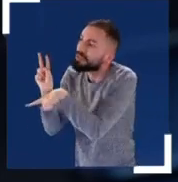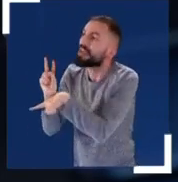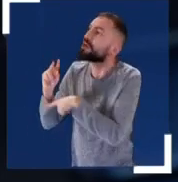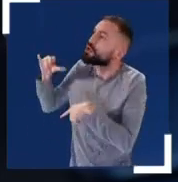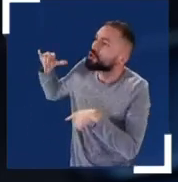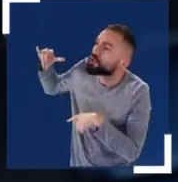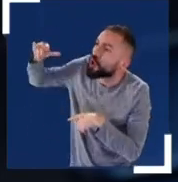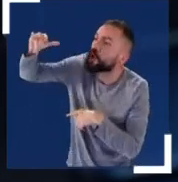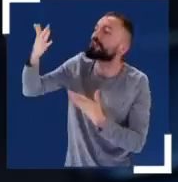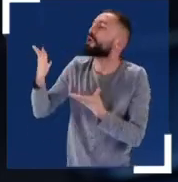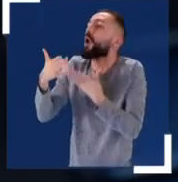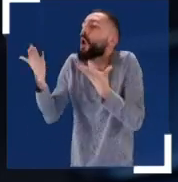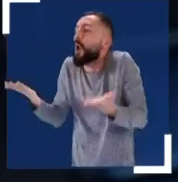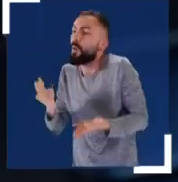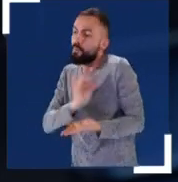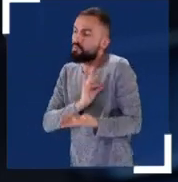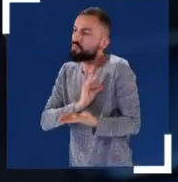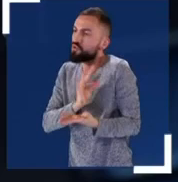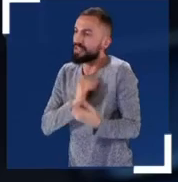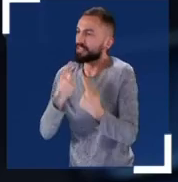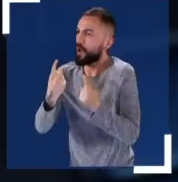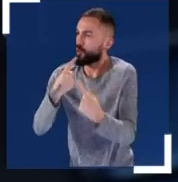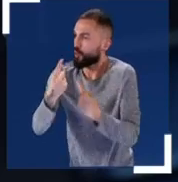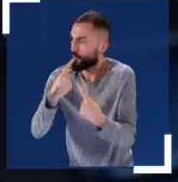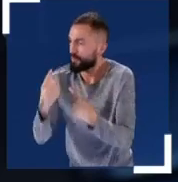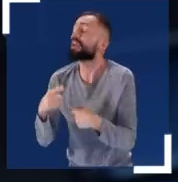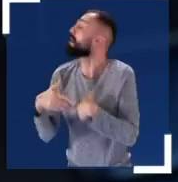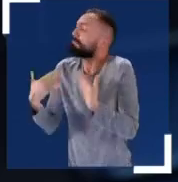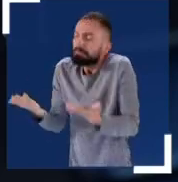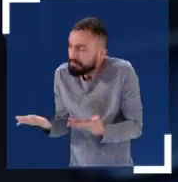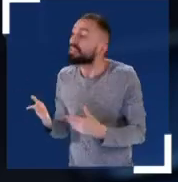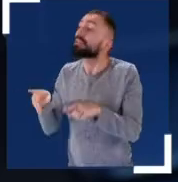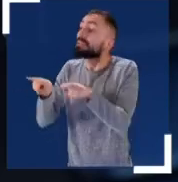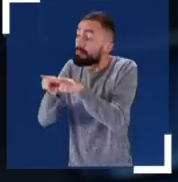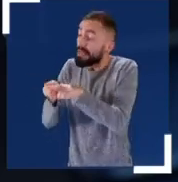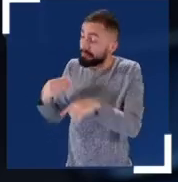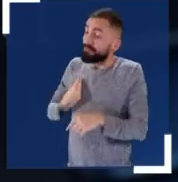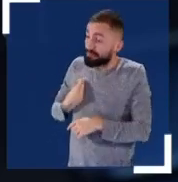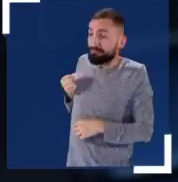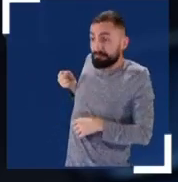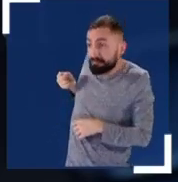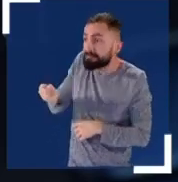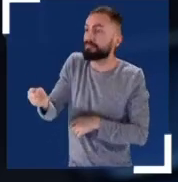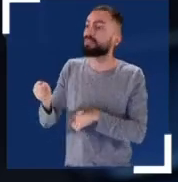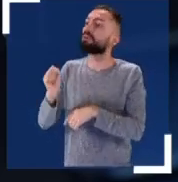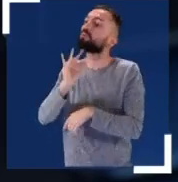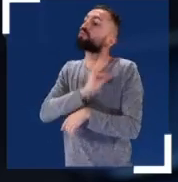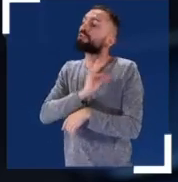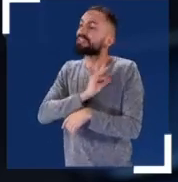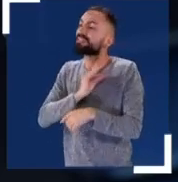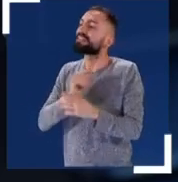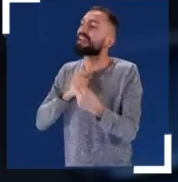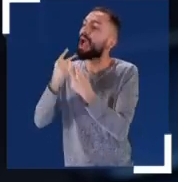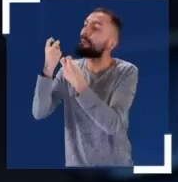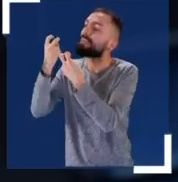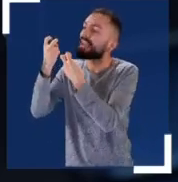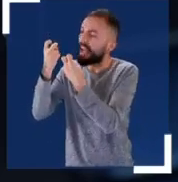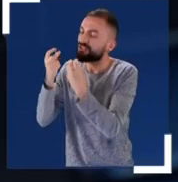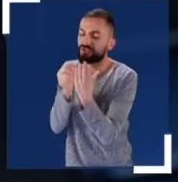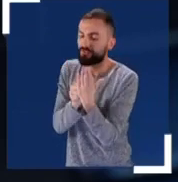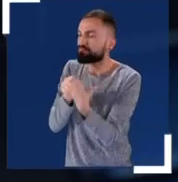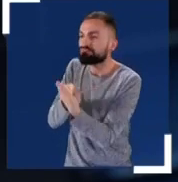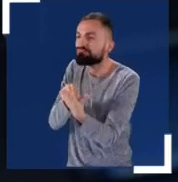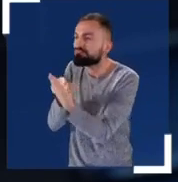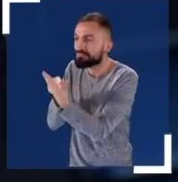drones, seja pelo policiamento rodoviário e pela presença da polícia, inclusive, com aplicativos. Defender o agro é defender